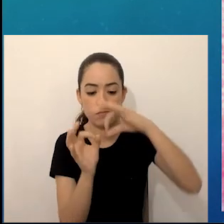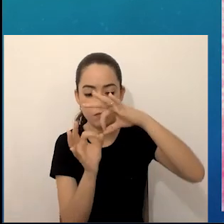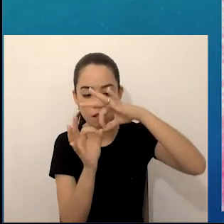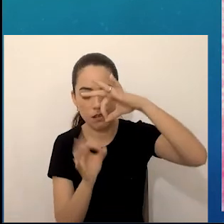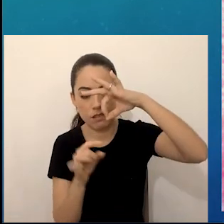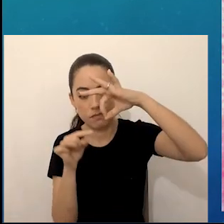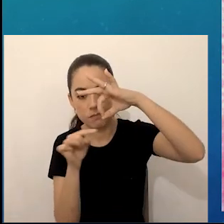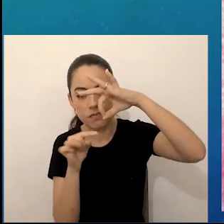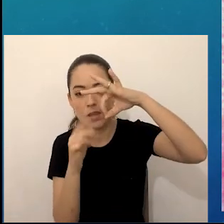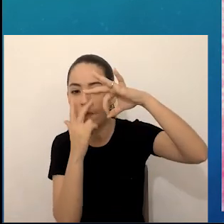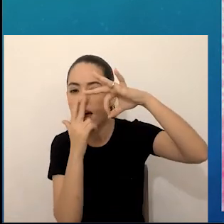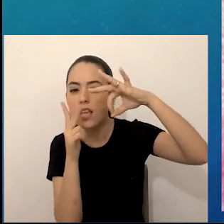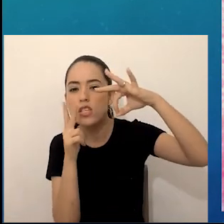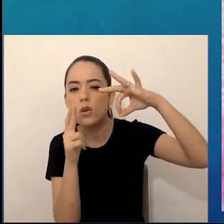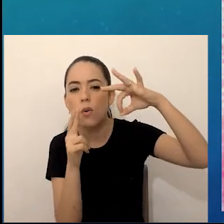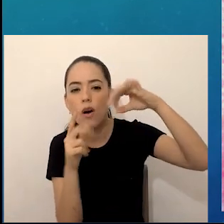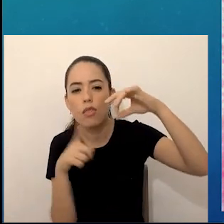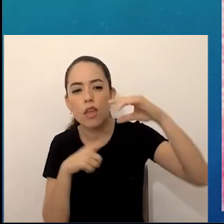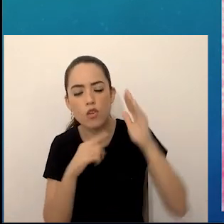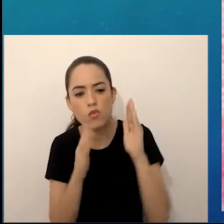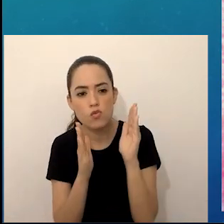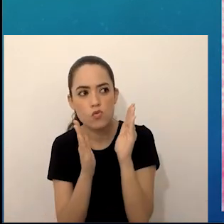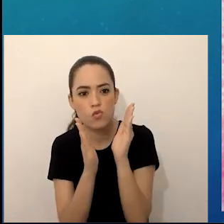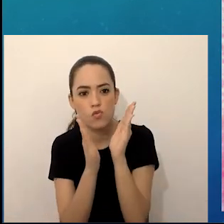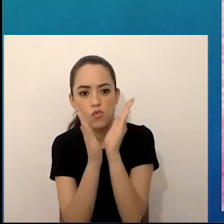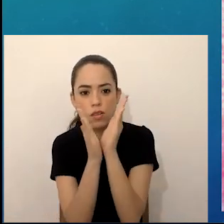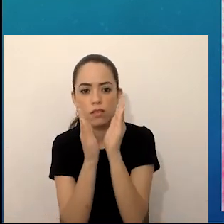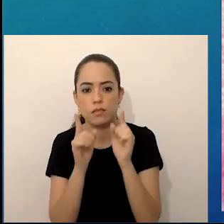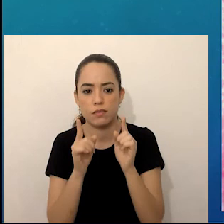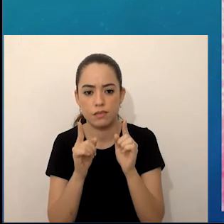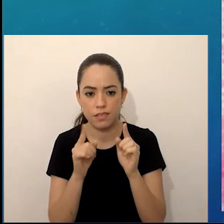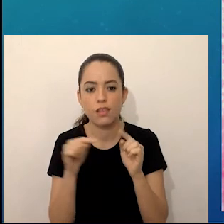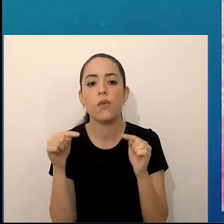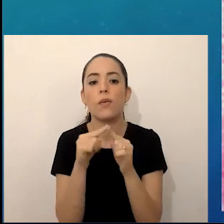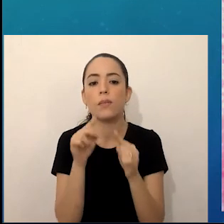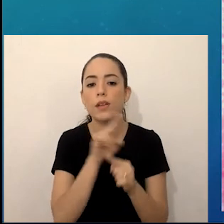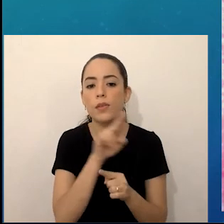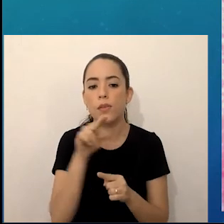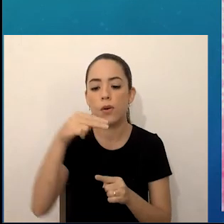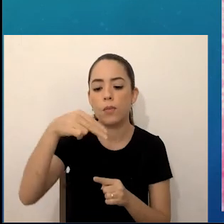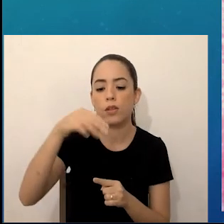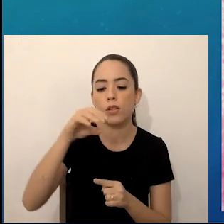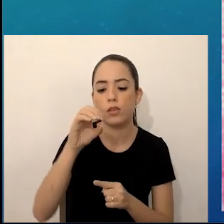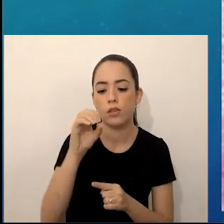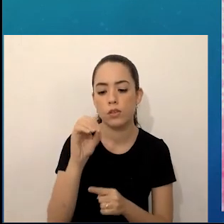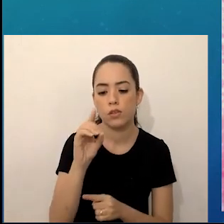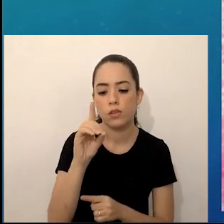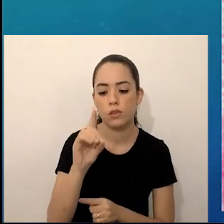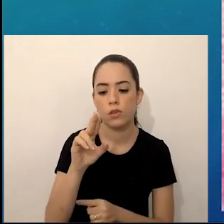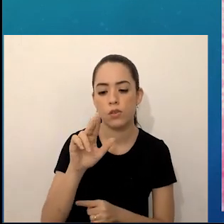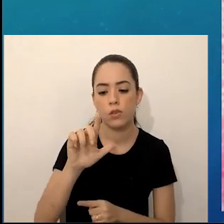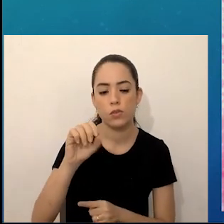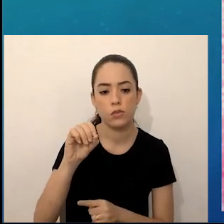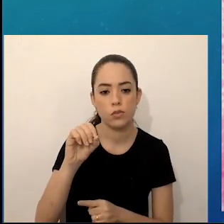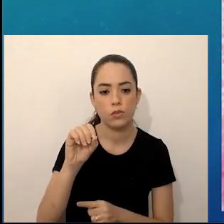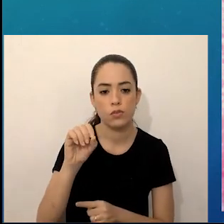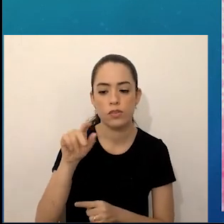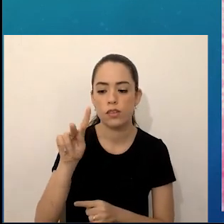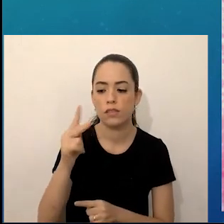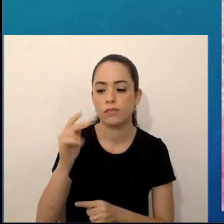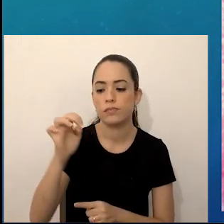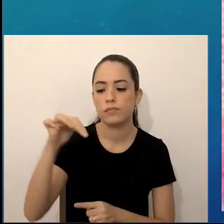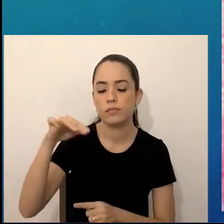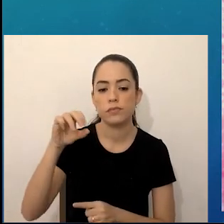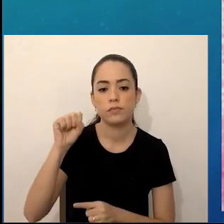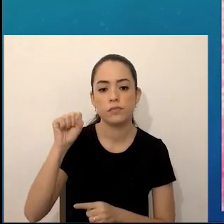o sulco no meio da linha, com o formato de um funil, que é denominado de